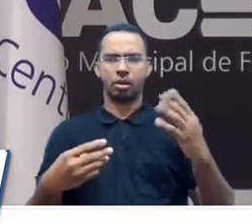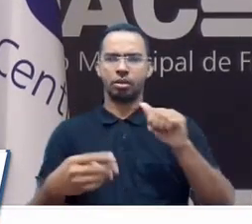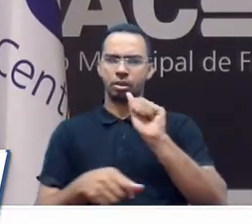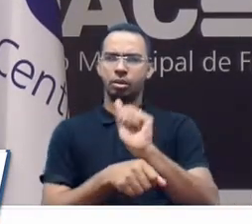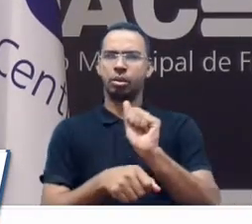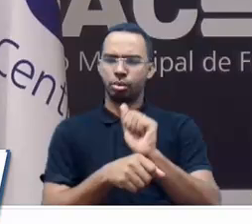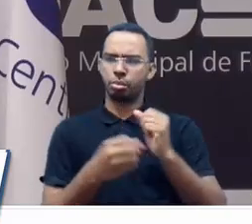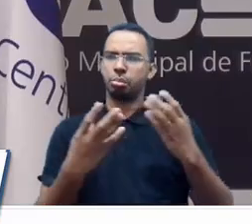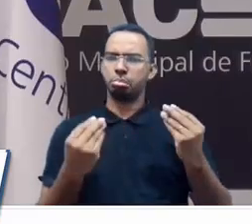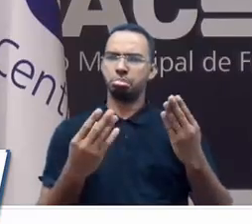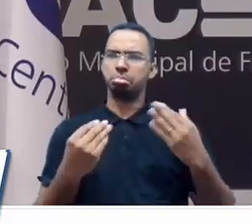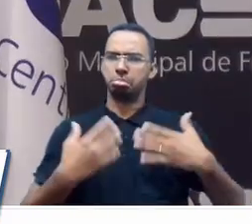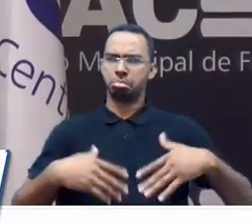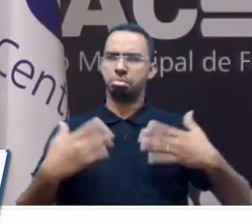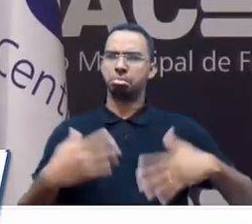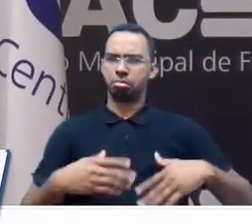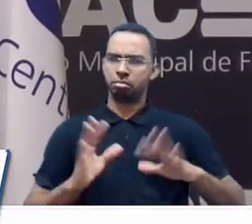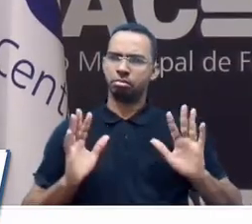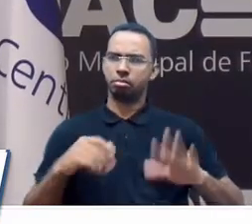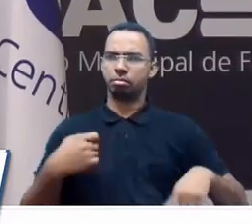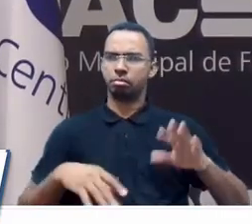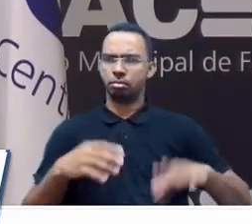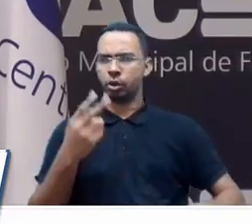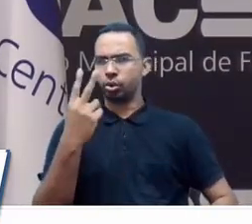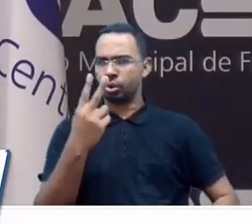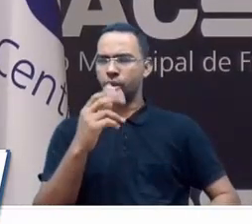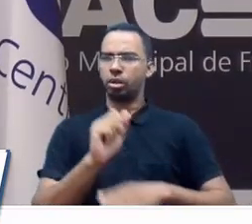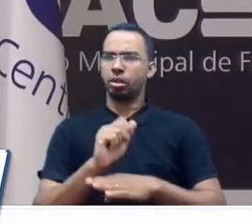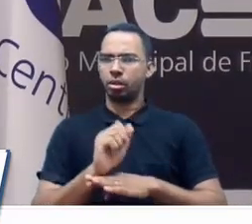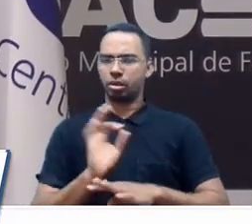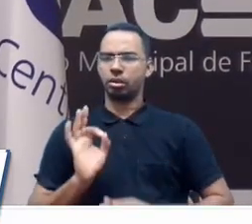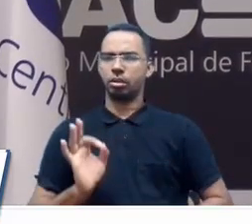muito. Acho que poderia ter 2 assessores.